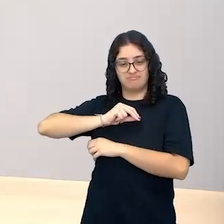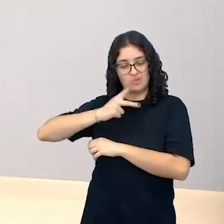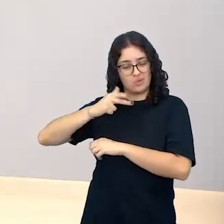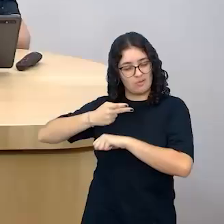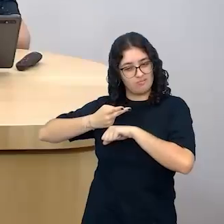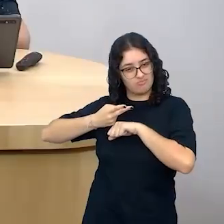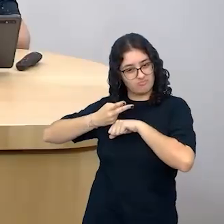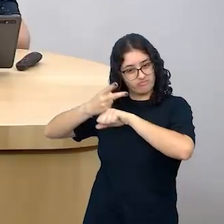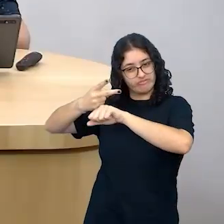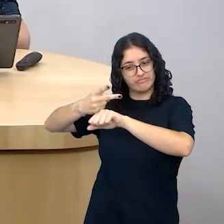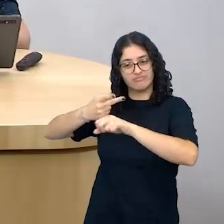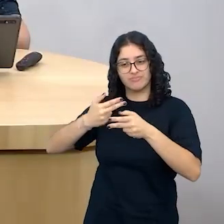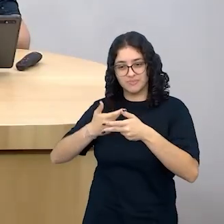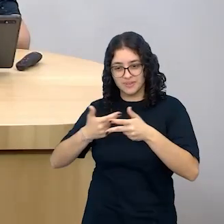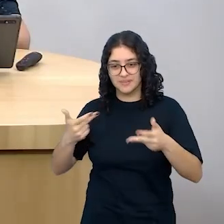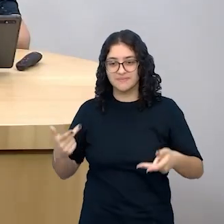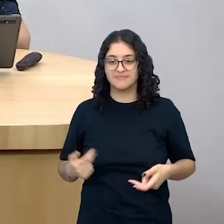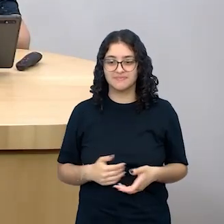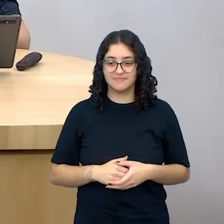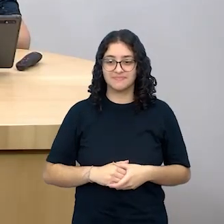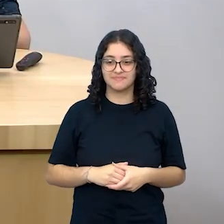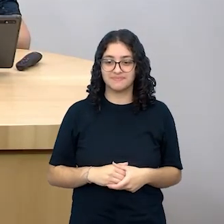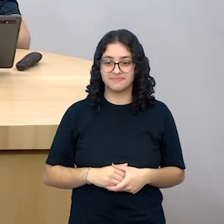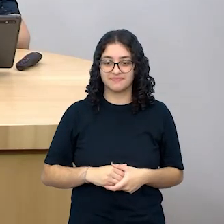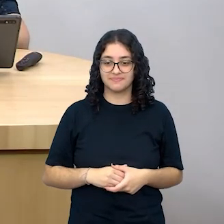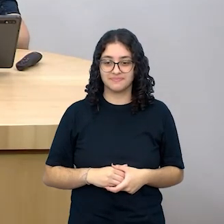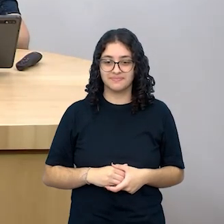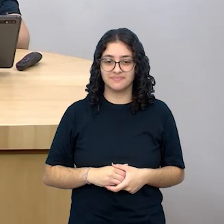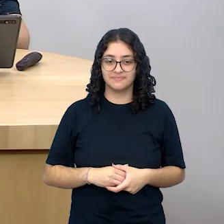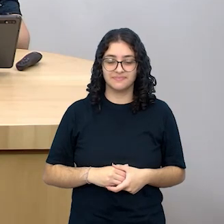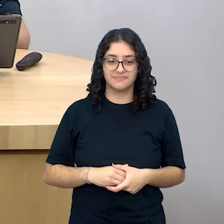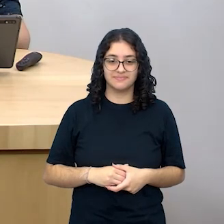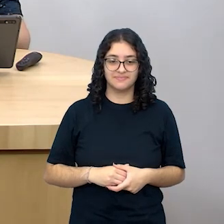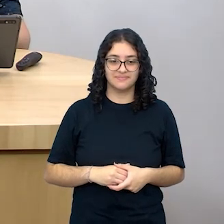prêmios, de pesquisadoras. Então, né? eu agora perdi aqui, Kimi.